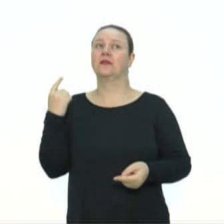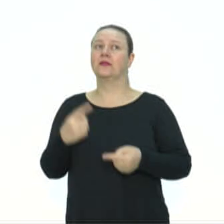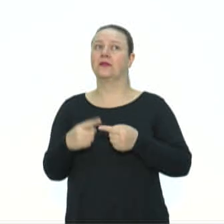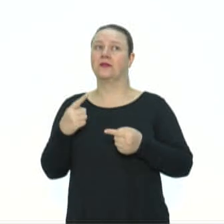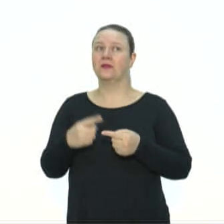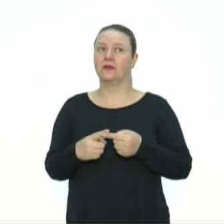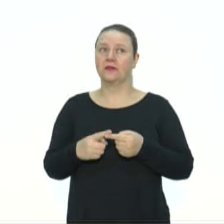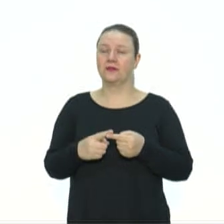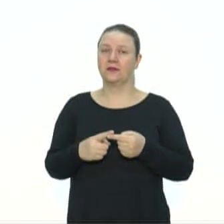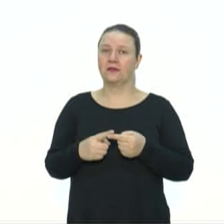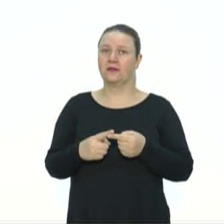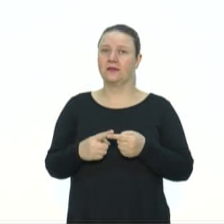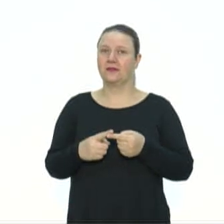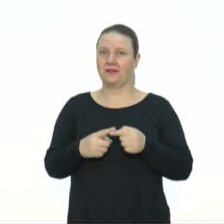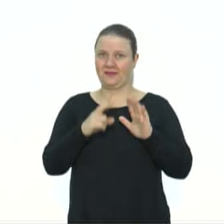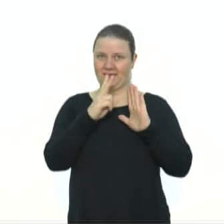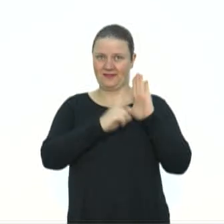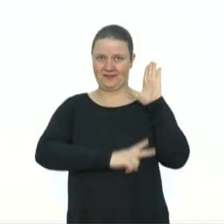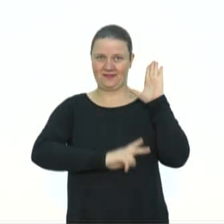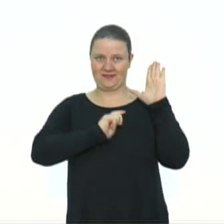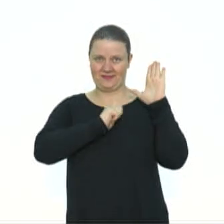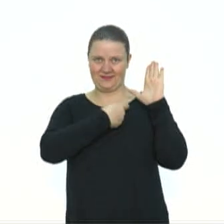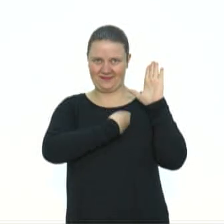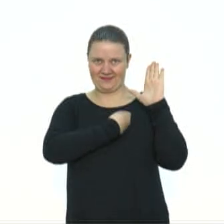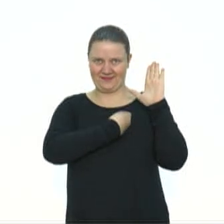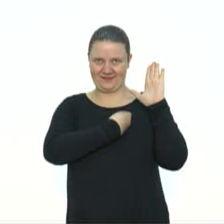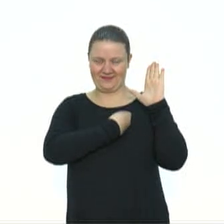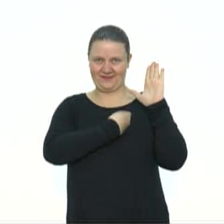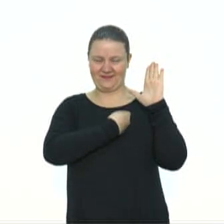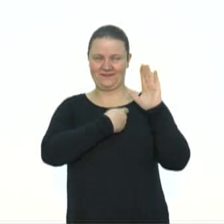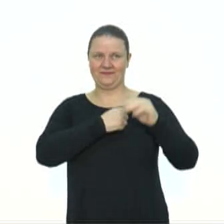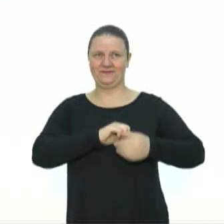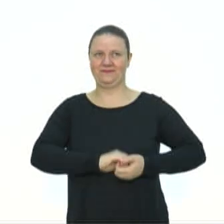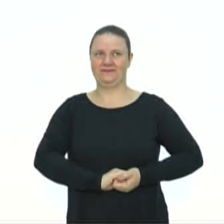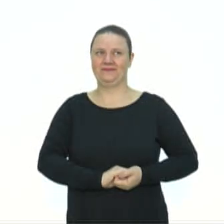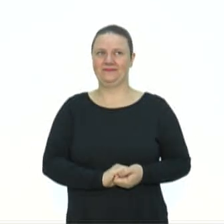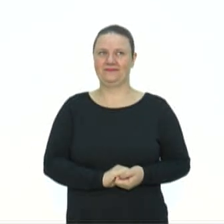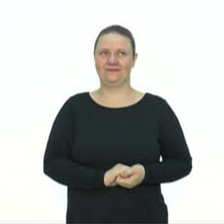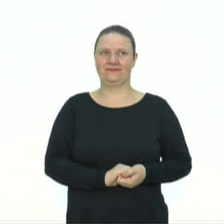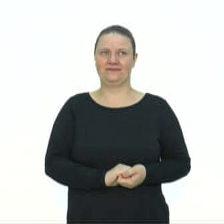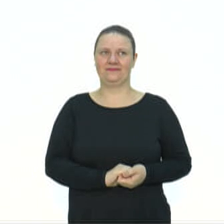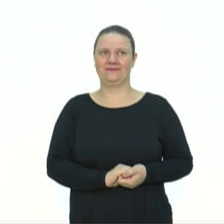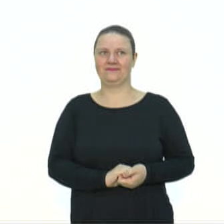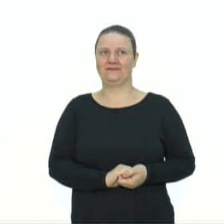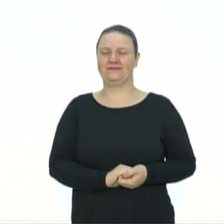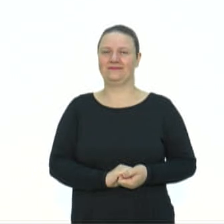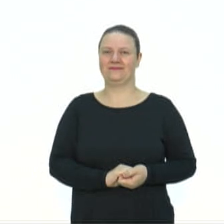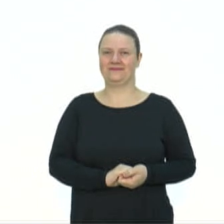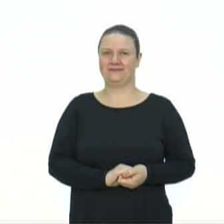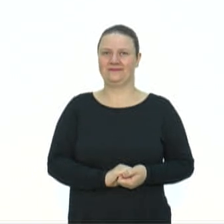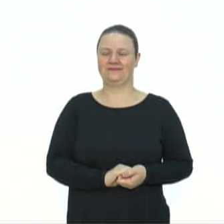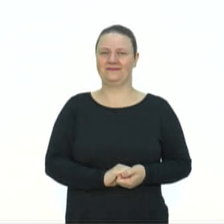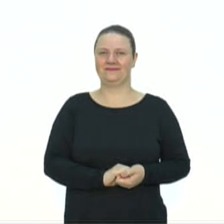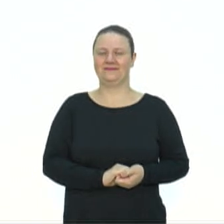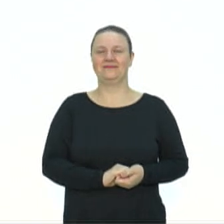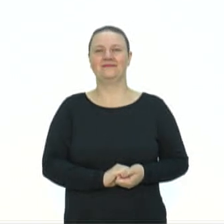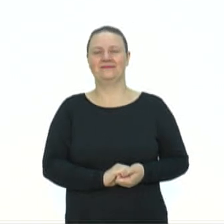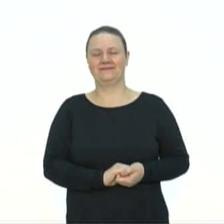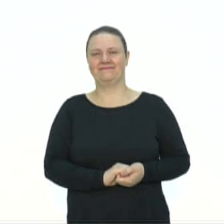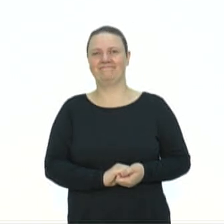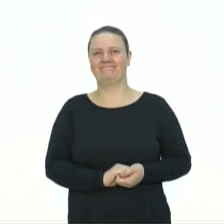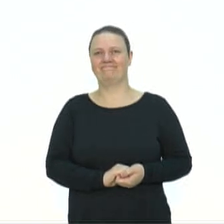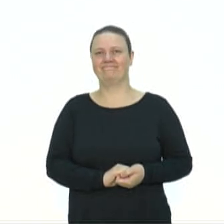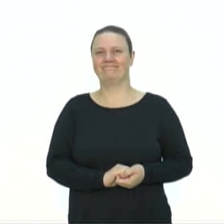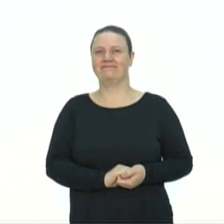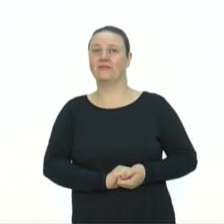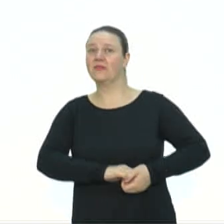Porque hoy en día la gente ya no tiene contactos personales, habla más a través de las redes